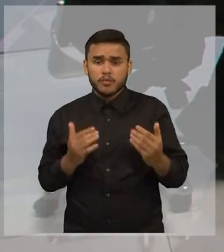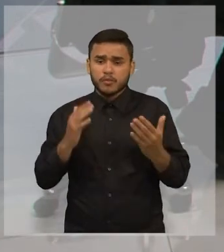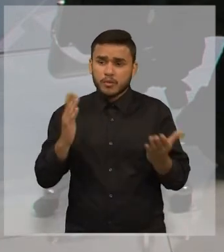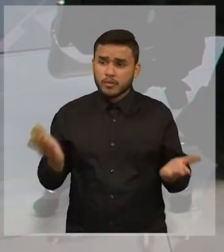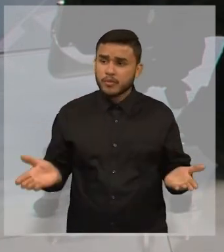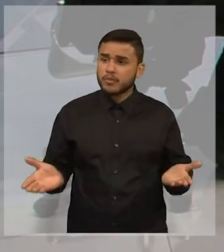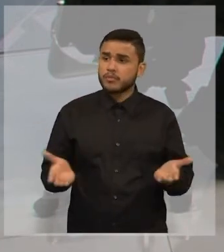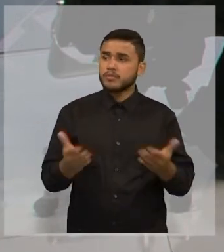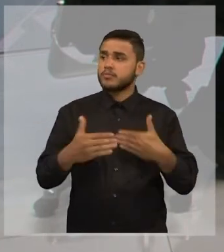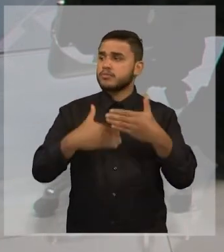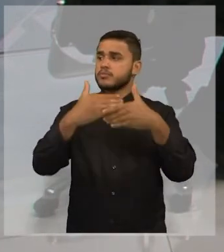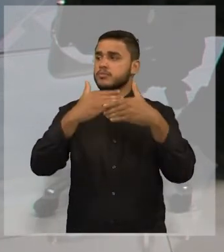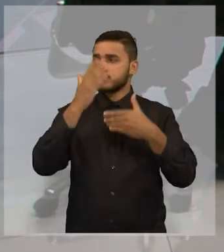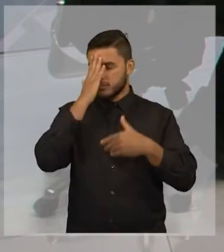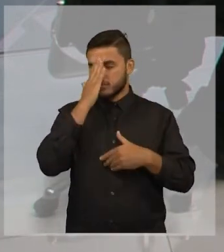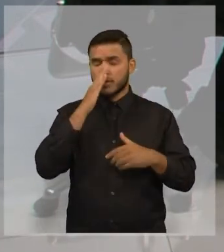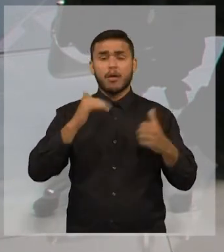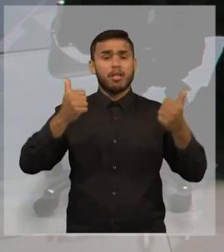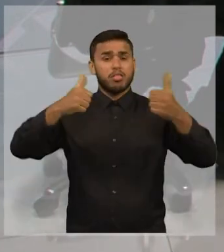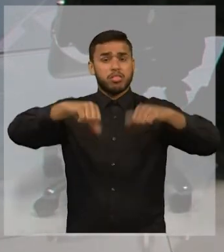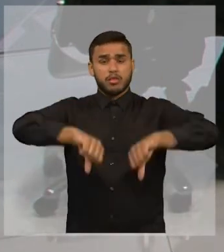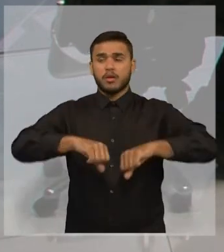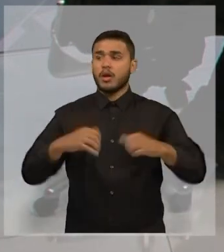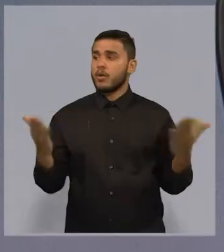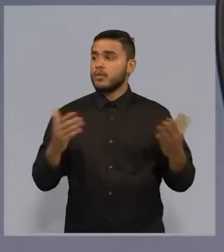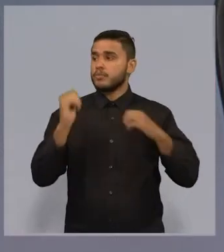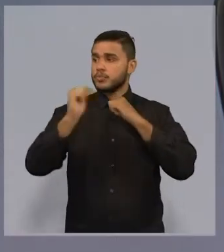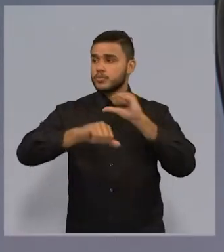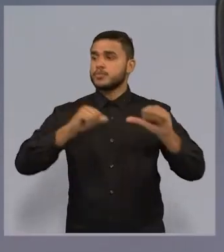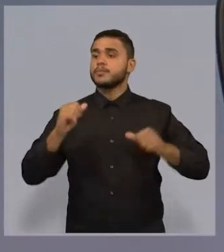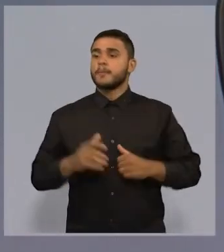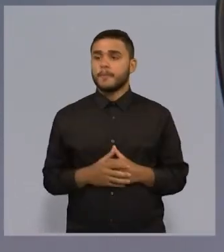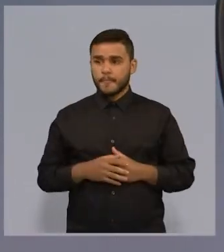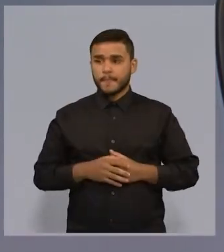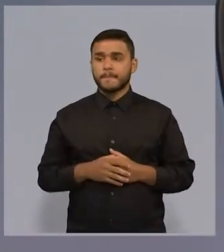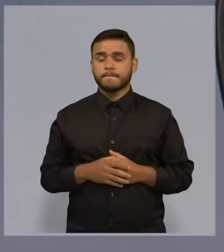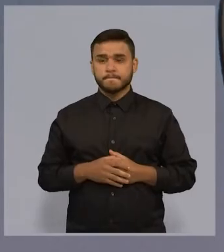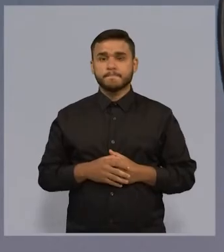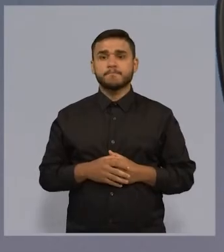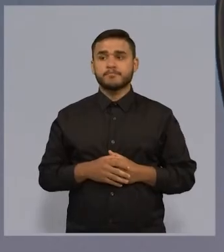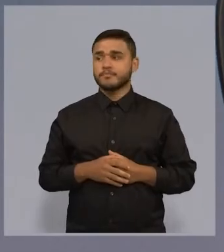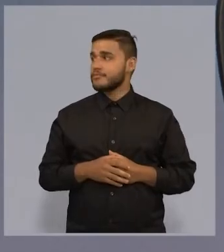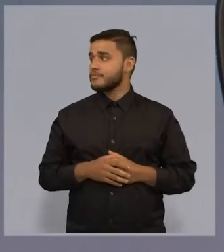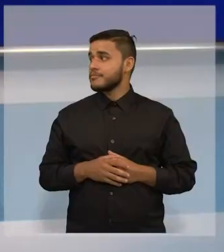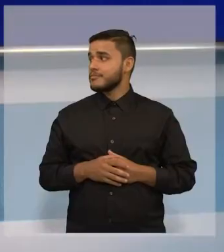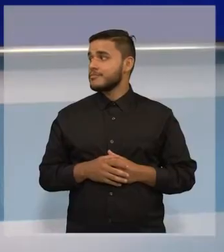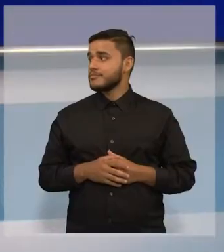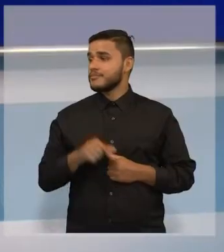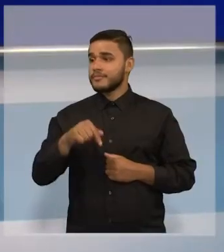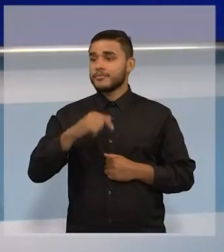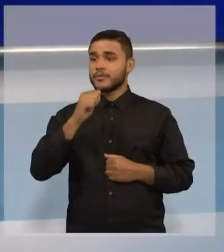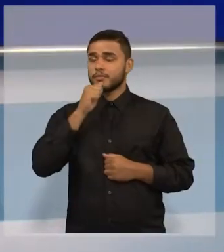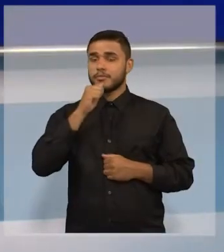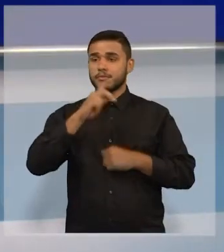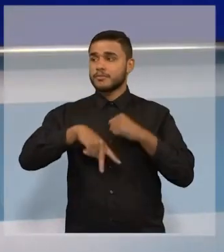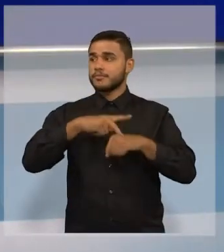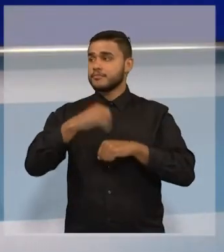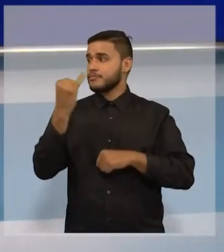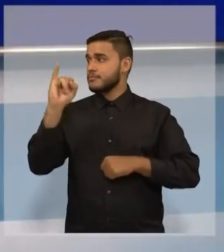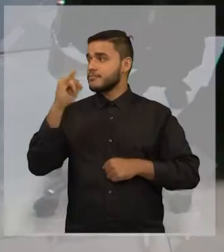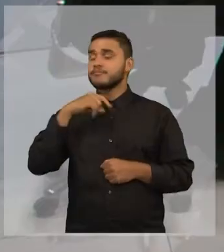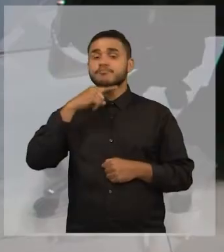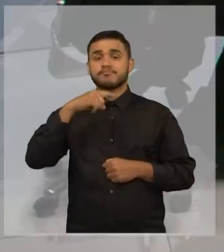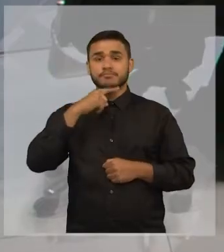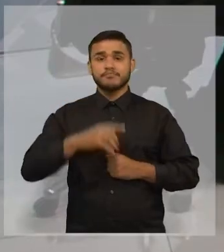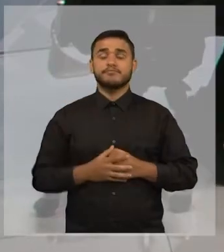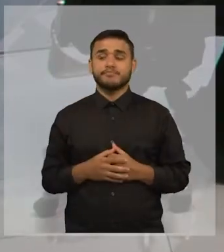esperar dessa nova geração, essa geração de políticos aí levou o Brasil para essa situação, nós temos que reverter isso. E com essas colocações... Até